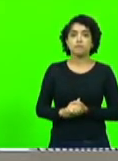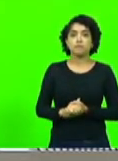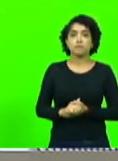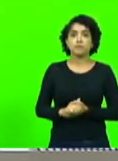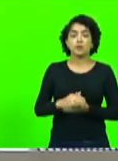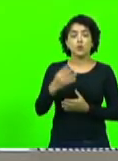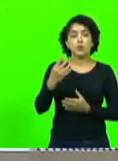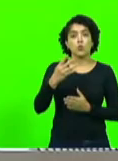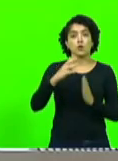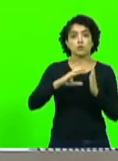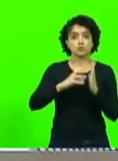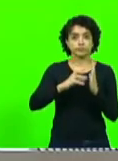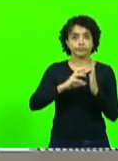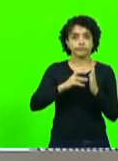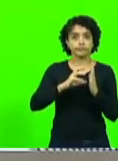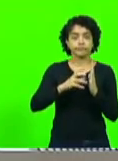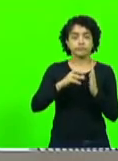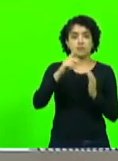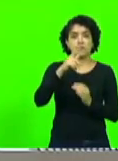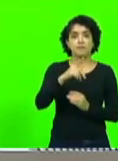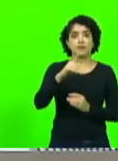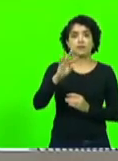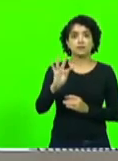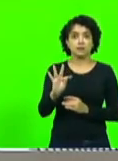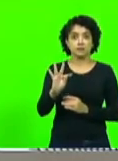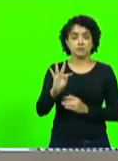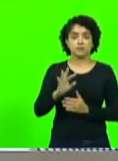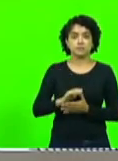Quarto horário pertence ao PT.